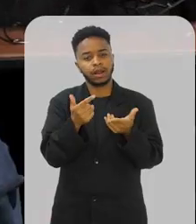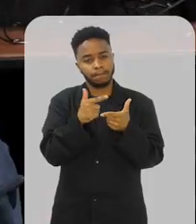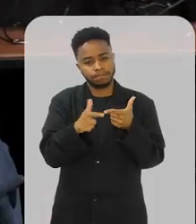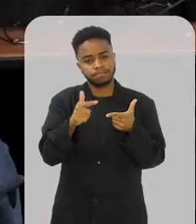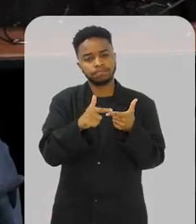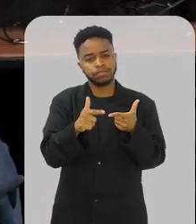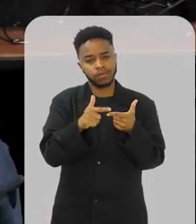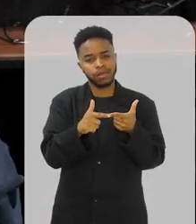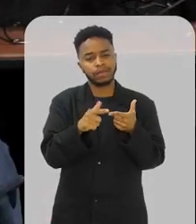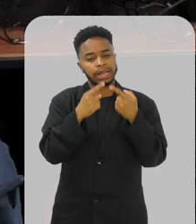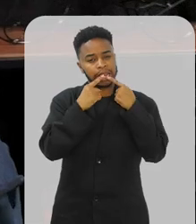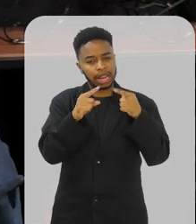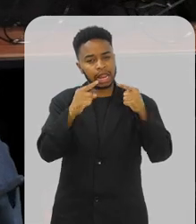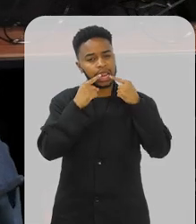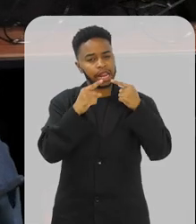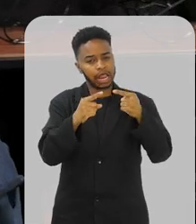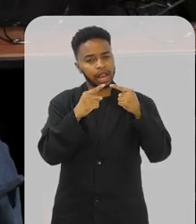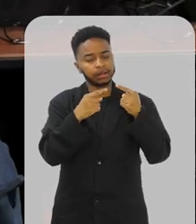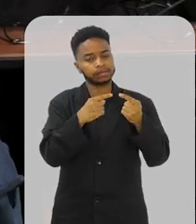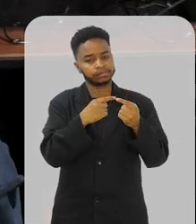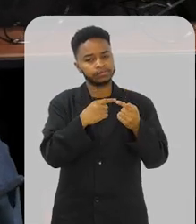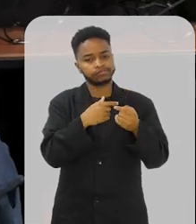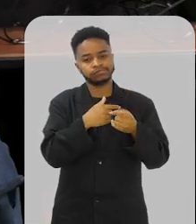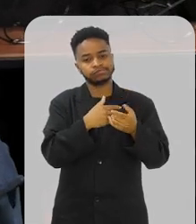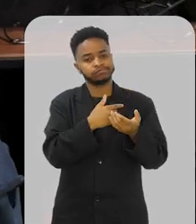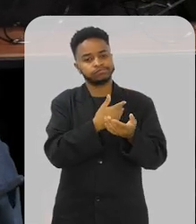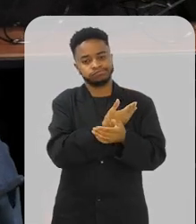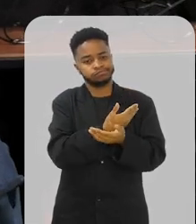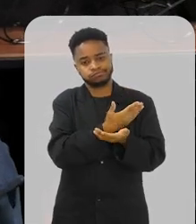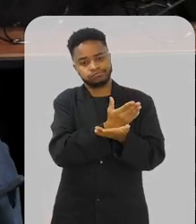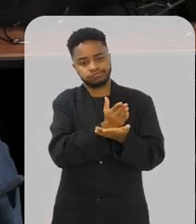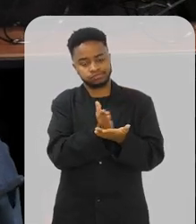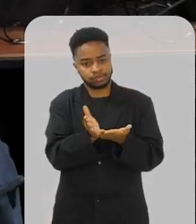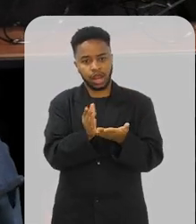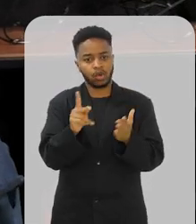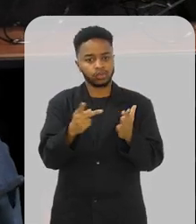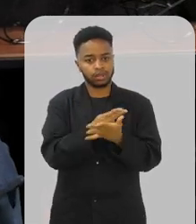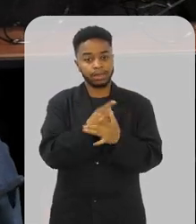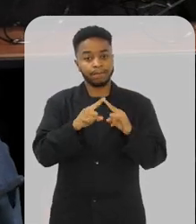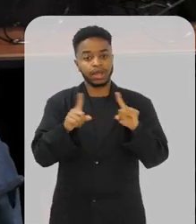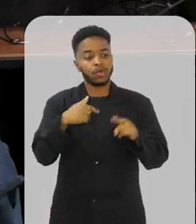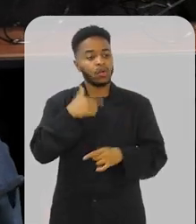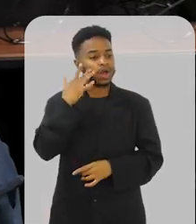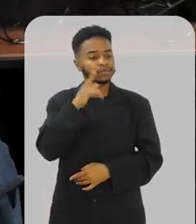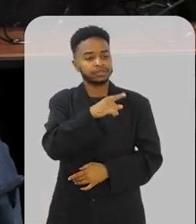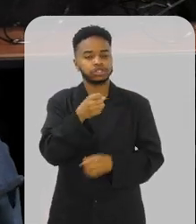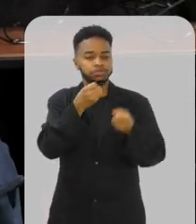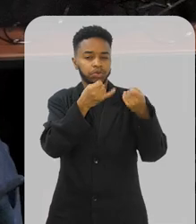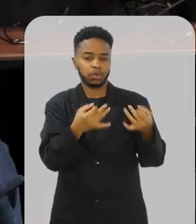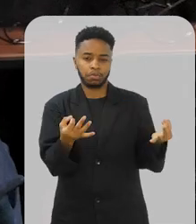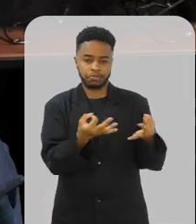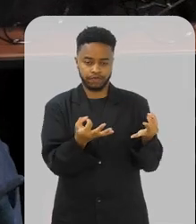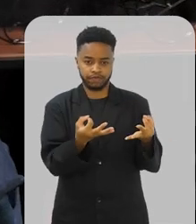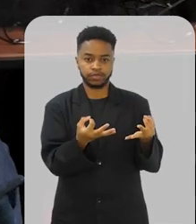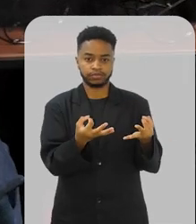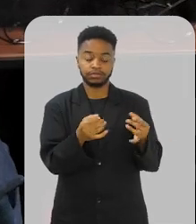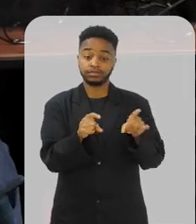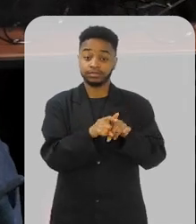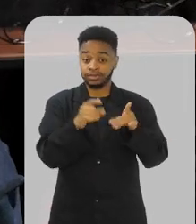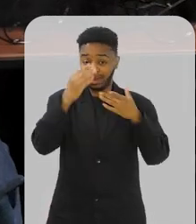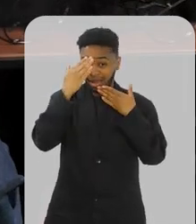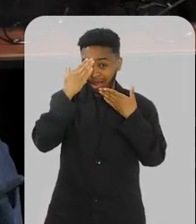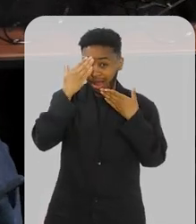a maior incidência de reclamações, e eu acho que você esclareceu isso de uma forma perfeita,